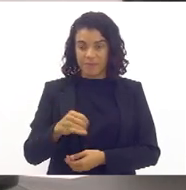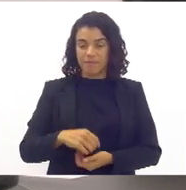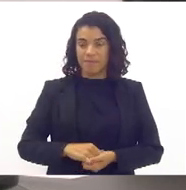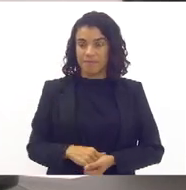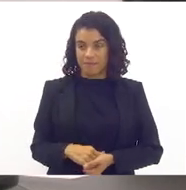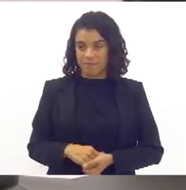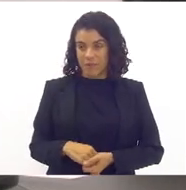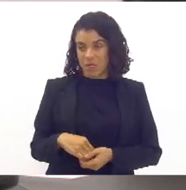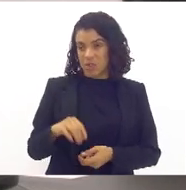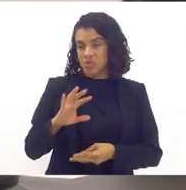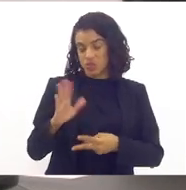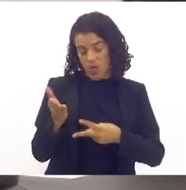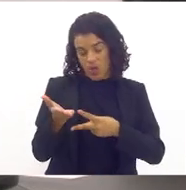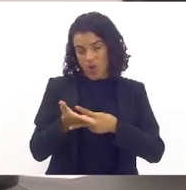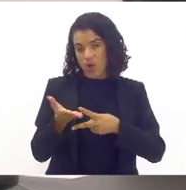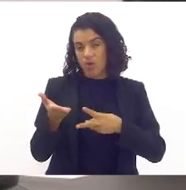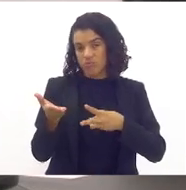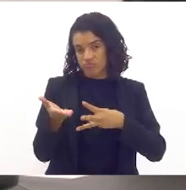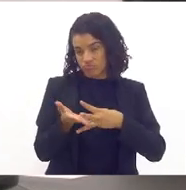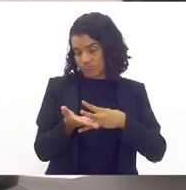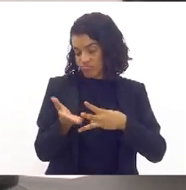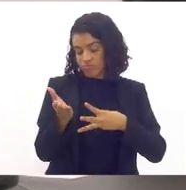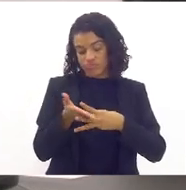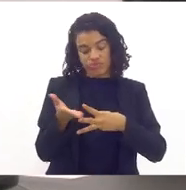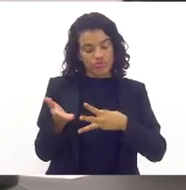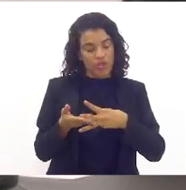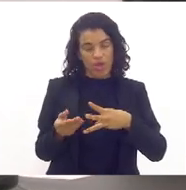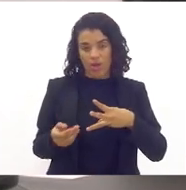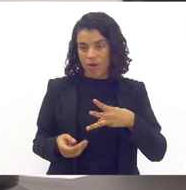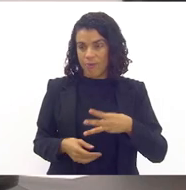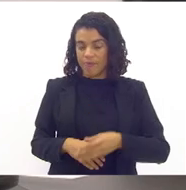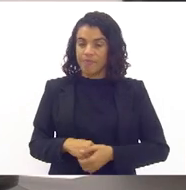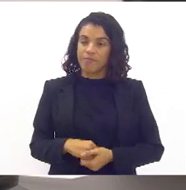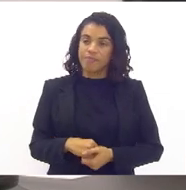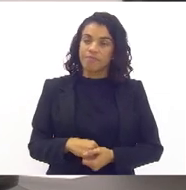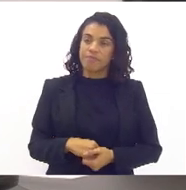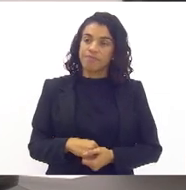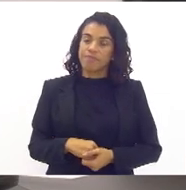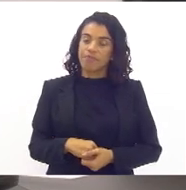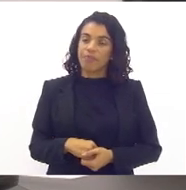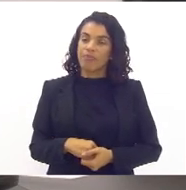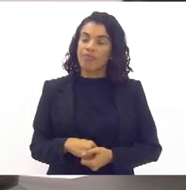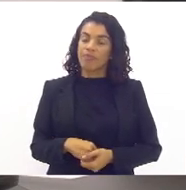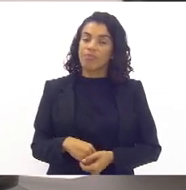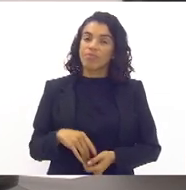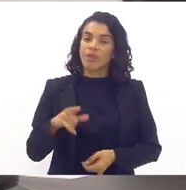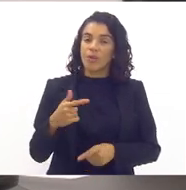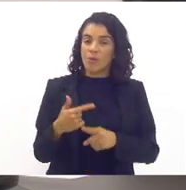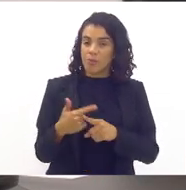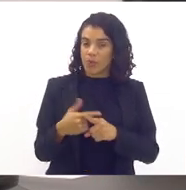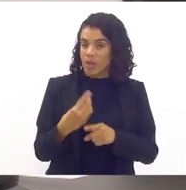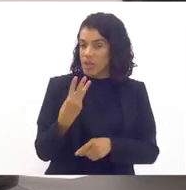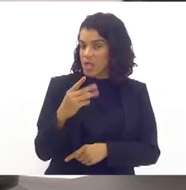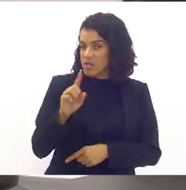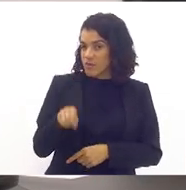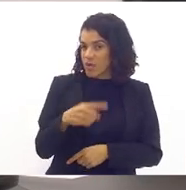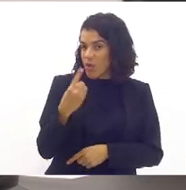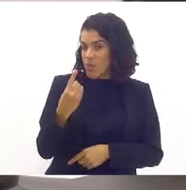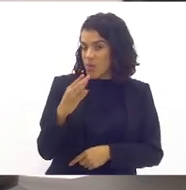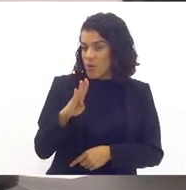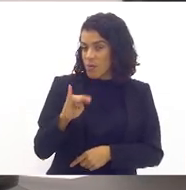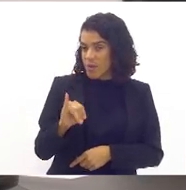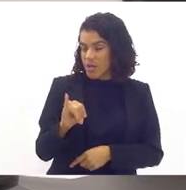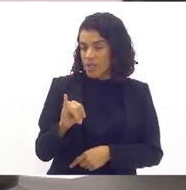2025. São só essas duas parcelas, correto? Isso. Duas parcelas. Pois não? Quero só fazer um comentário, porque esse 3,1 bi... Acho que está